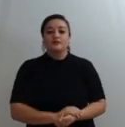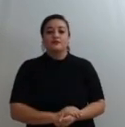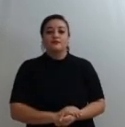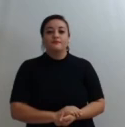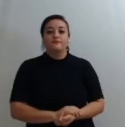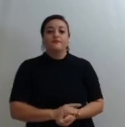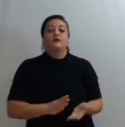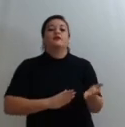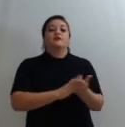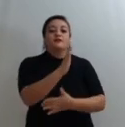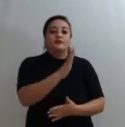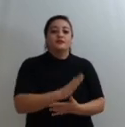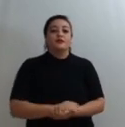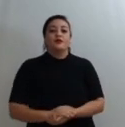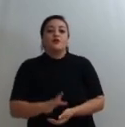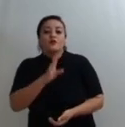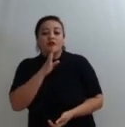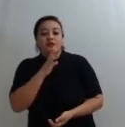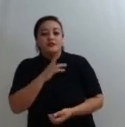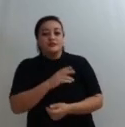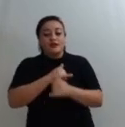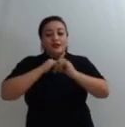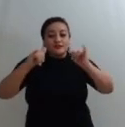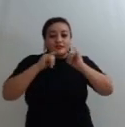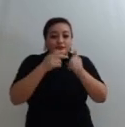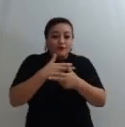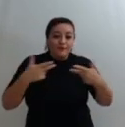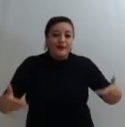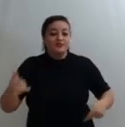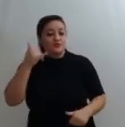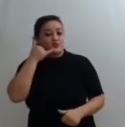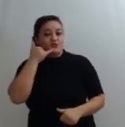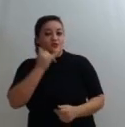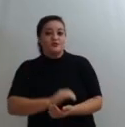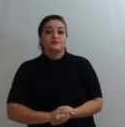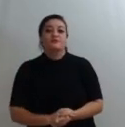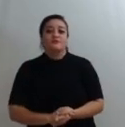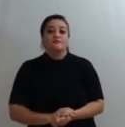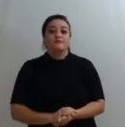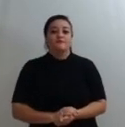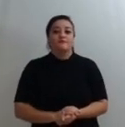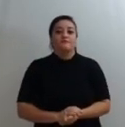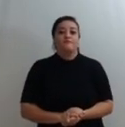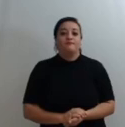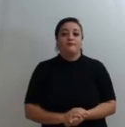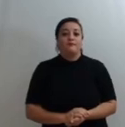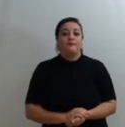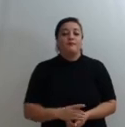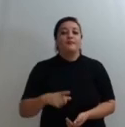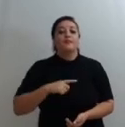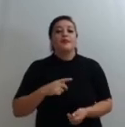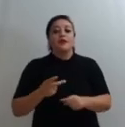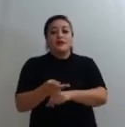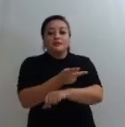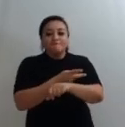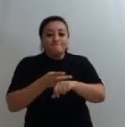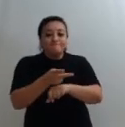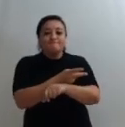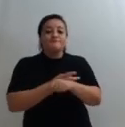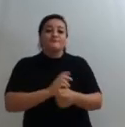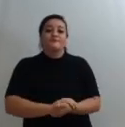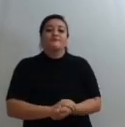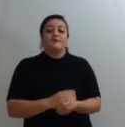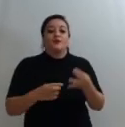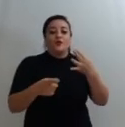acesso imediato aos dados contidos no material coletado. Com efeito, extrai-se da decisão que permitiu a busca e apreensão que o magistrado de primeiro grau, em